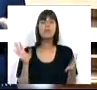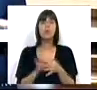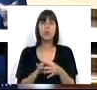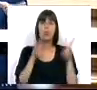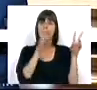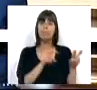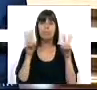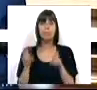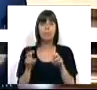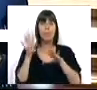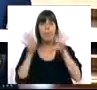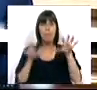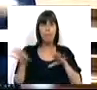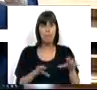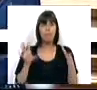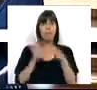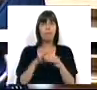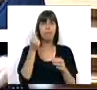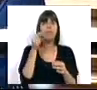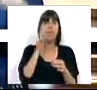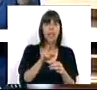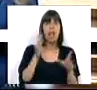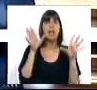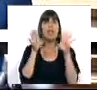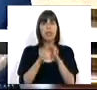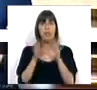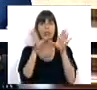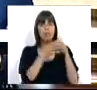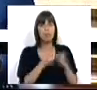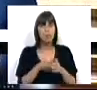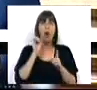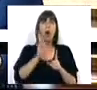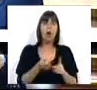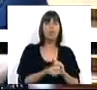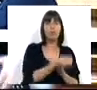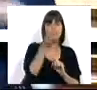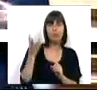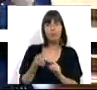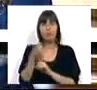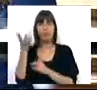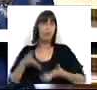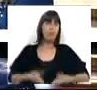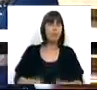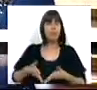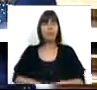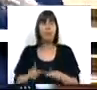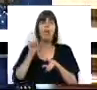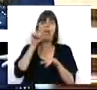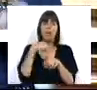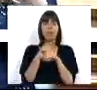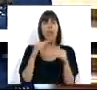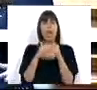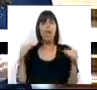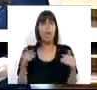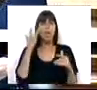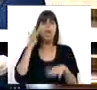as matérias demográficas, sobre a taxa de natalidade, sobre a taxa de fecundidade, sobre também, naturalmente, por arrastamento, níveis